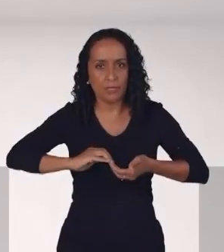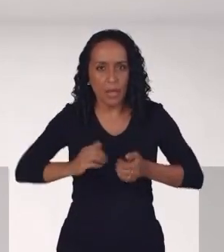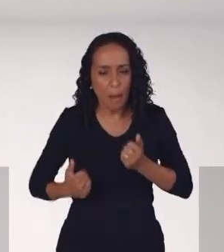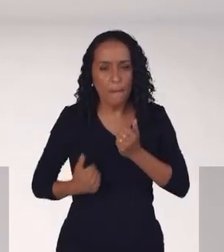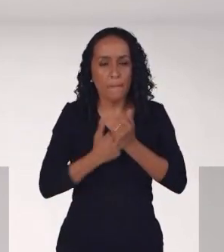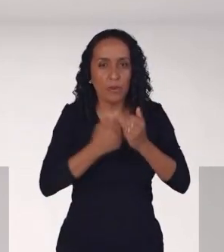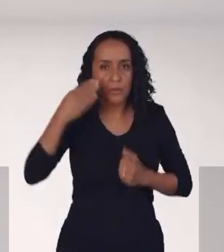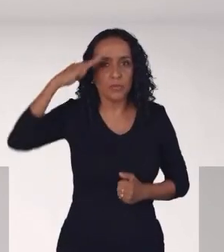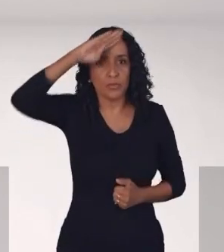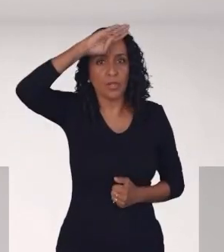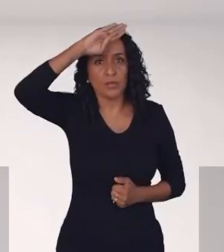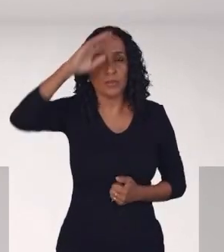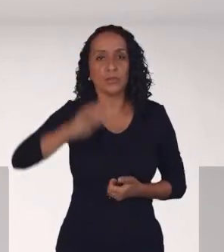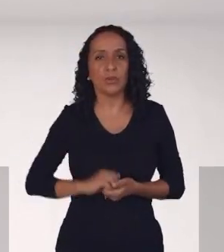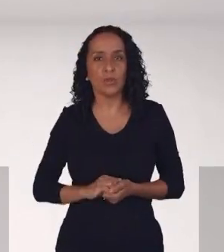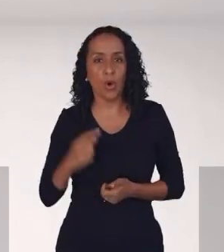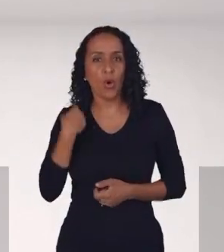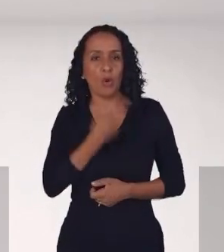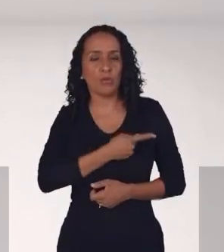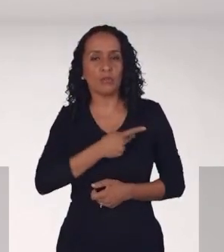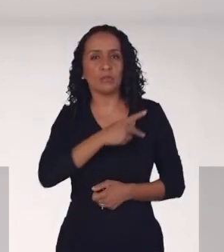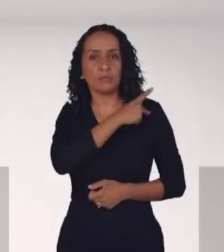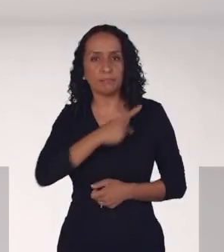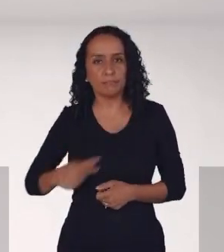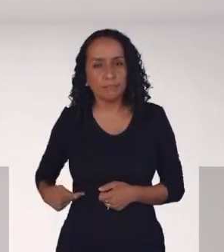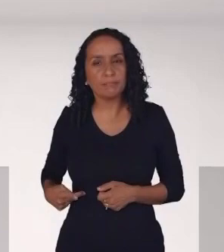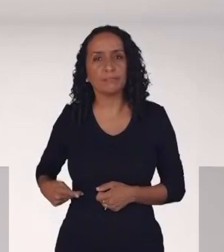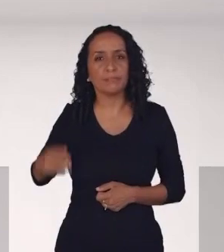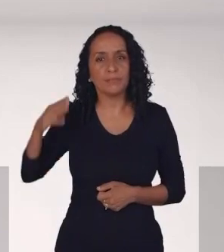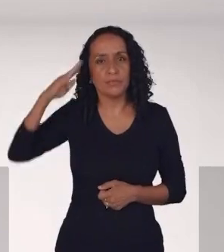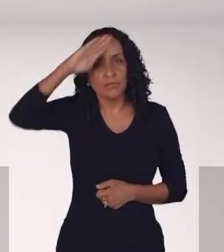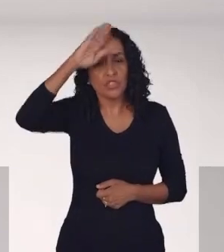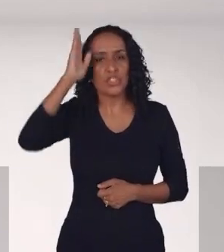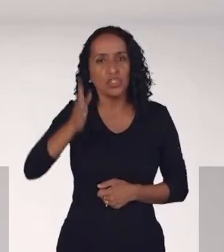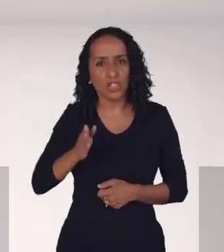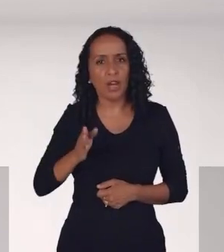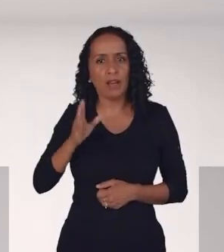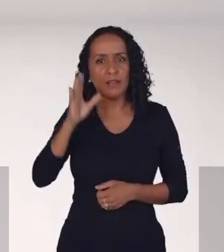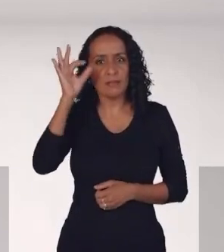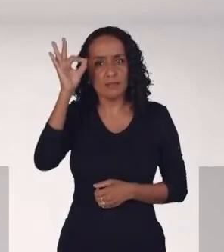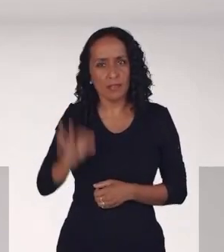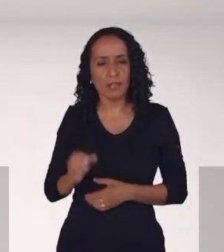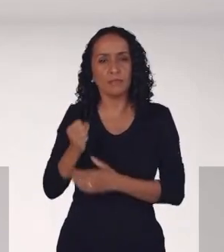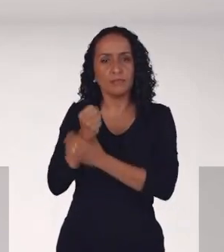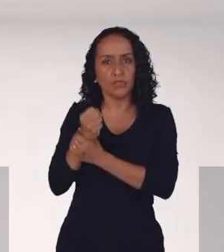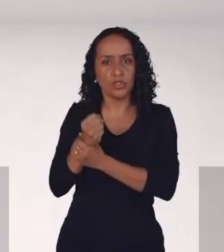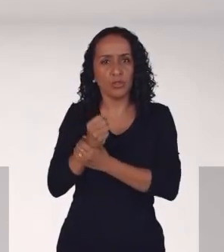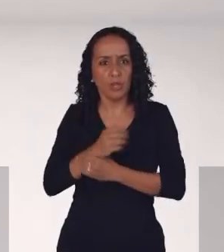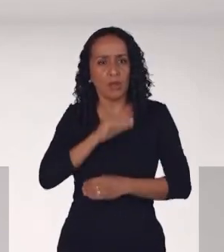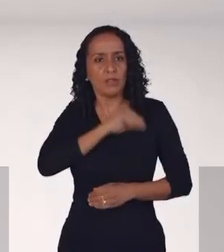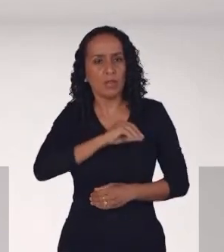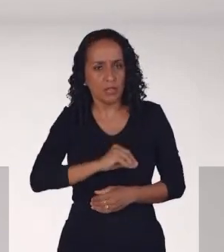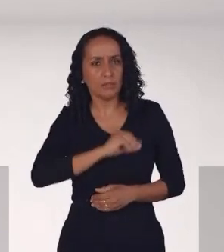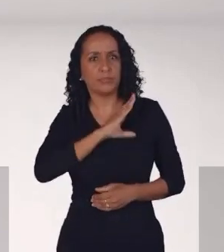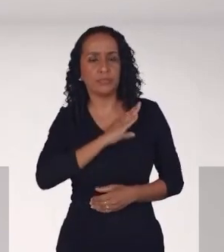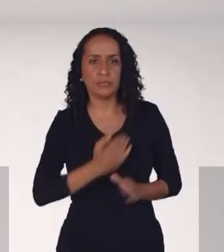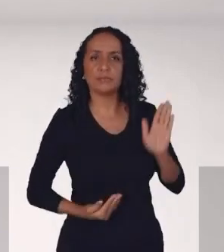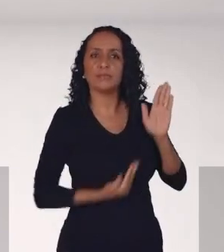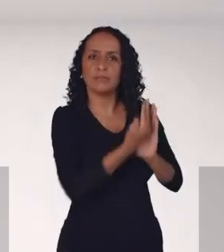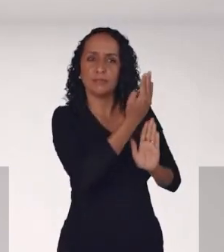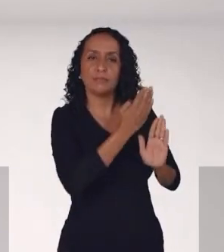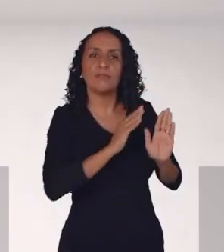elegeram a maioria de deputados e senadores que apoiam Bolsonaro, o nosso presidente já garantiu que vai aumentar o salário